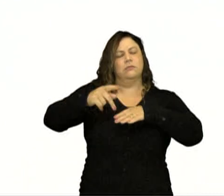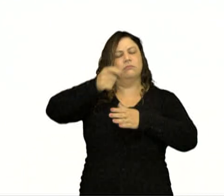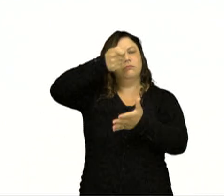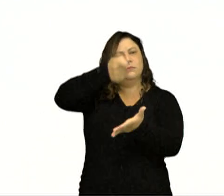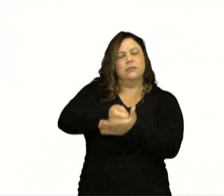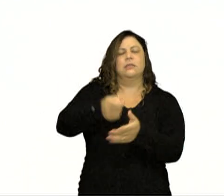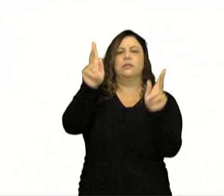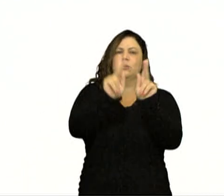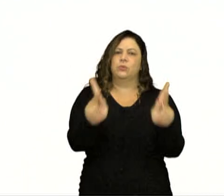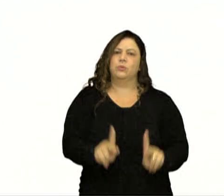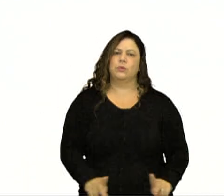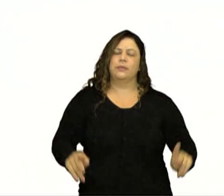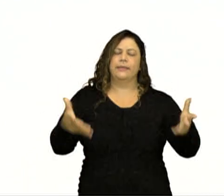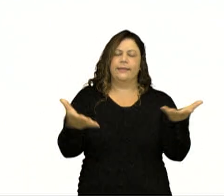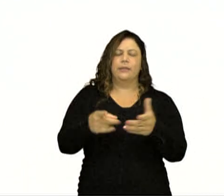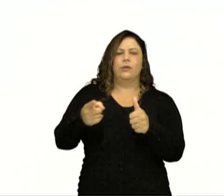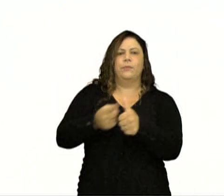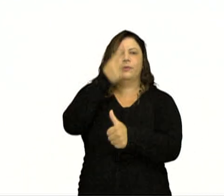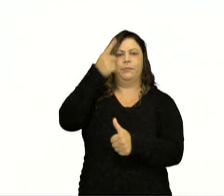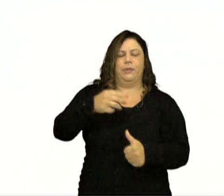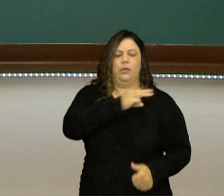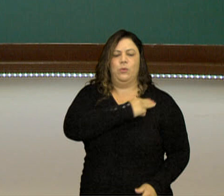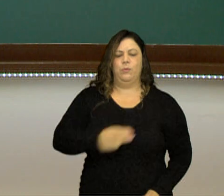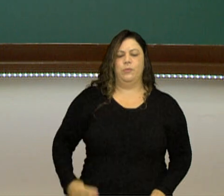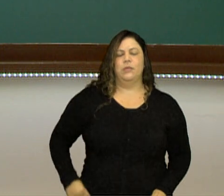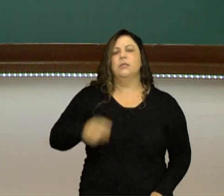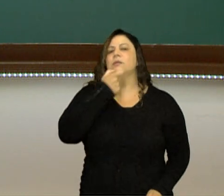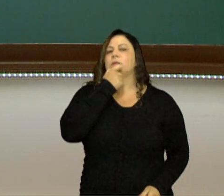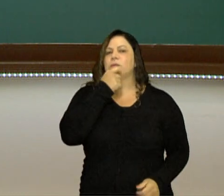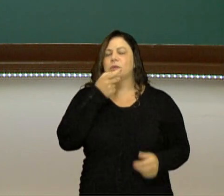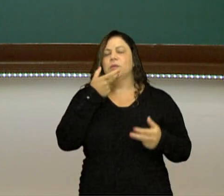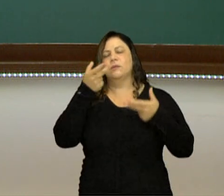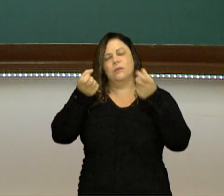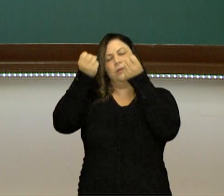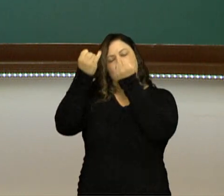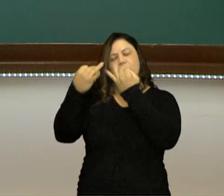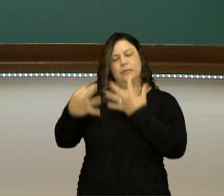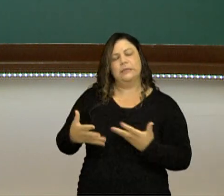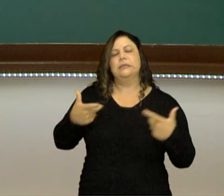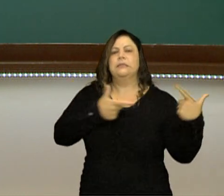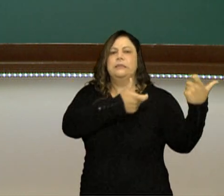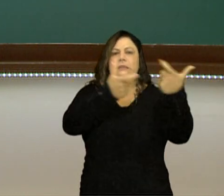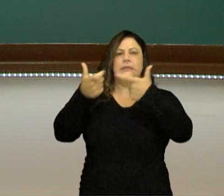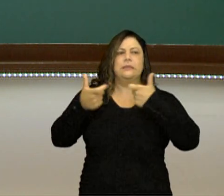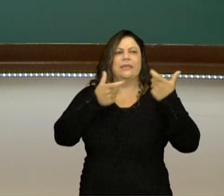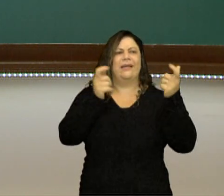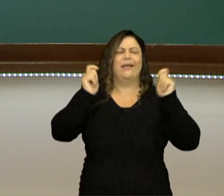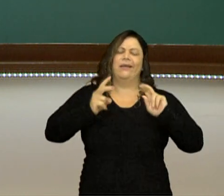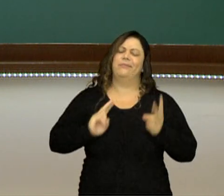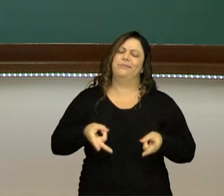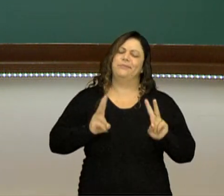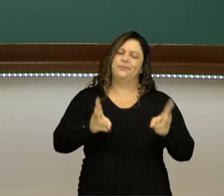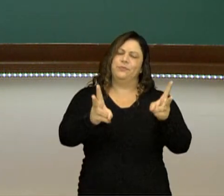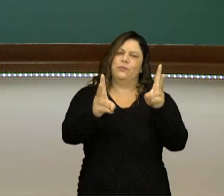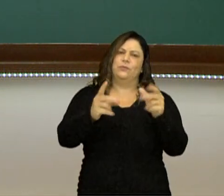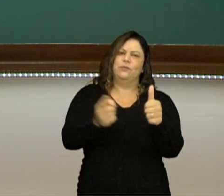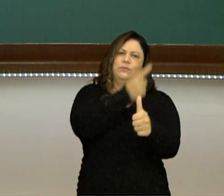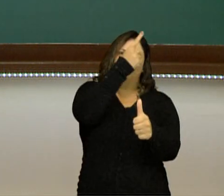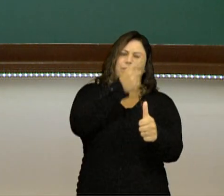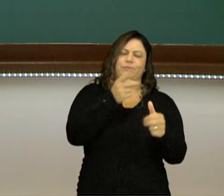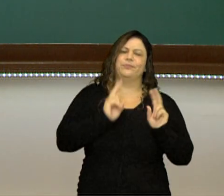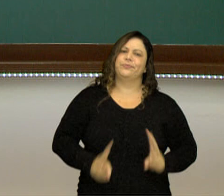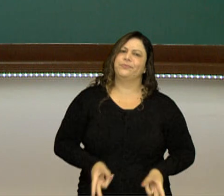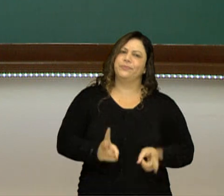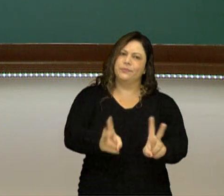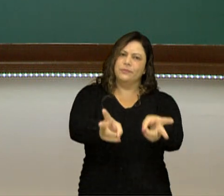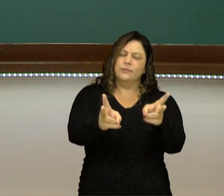O primeiro-ministro inglês, Churchill, ele dizia que essa guerra era a continuação da Primeira. Tá?